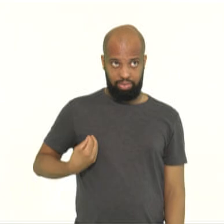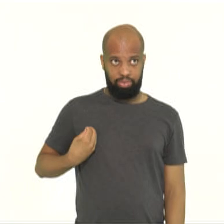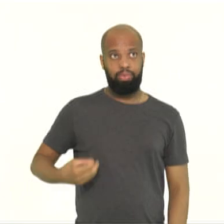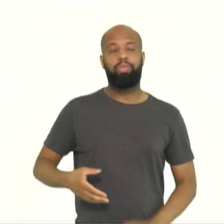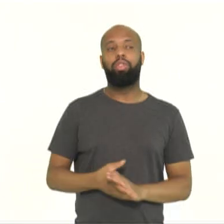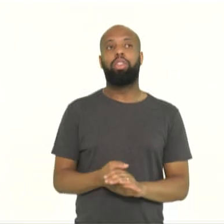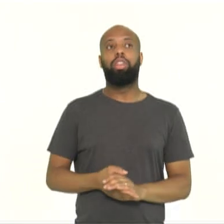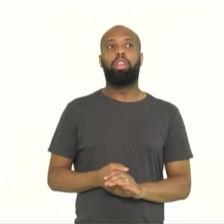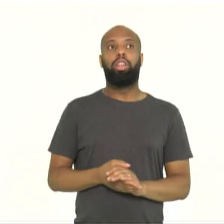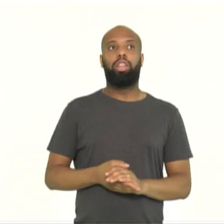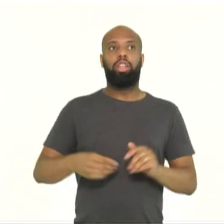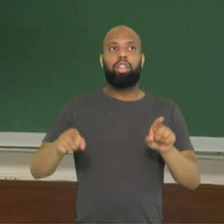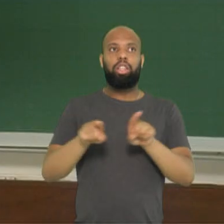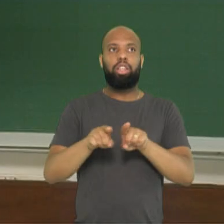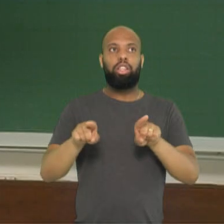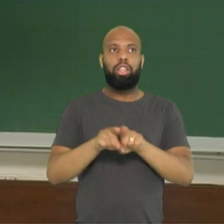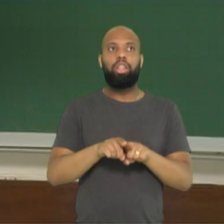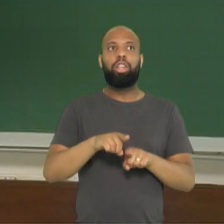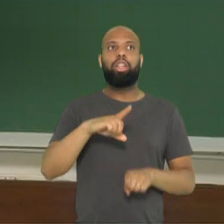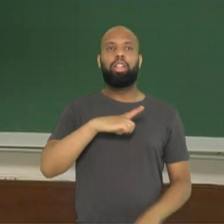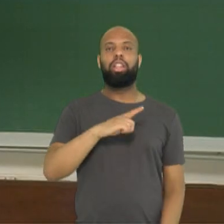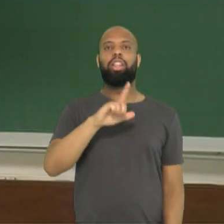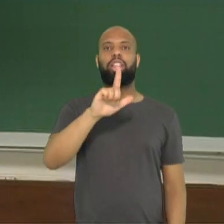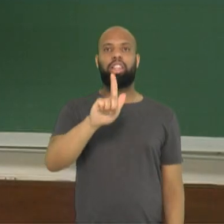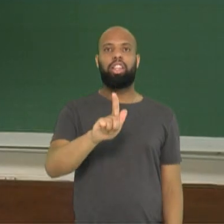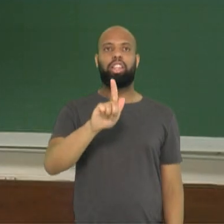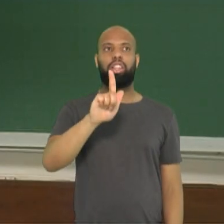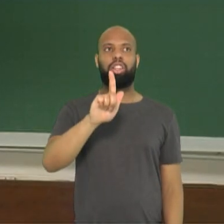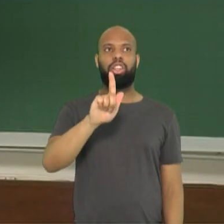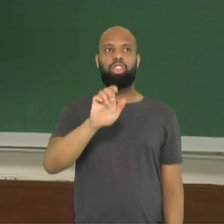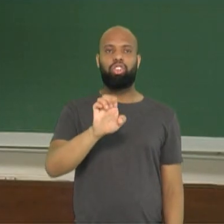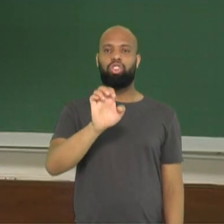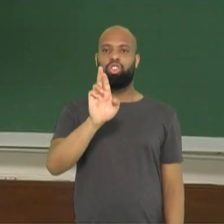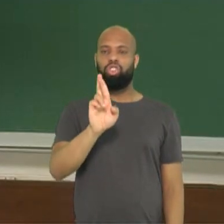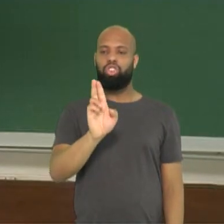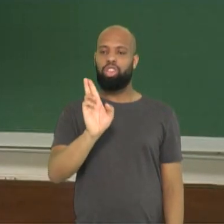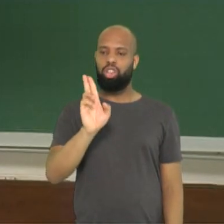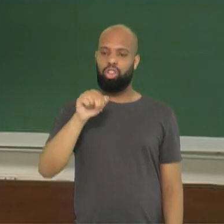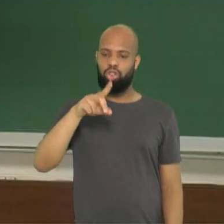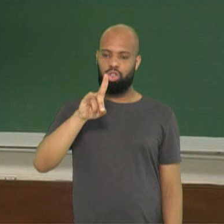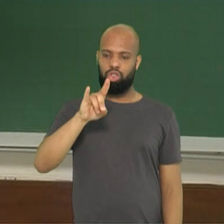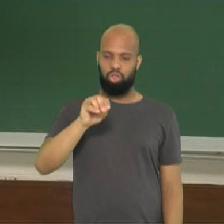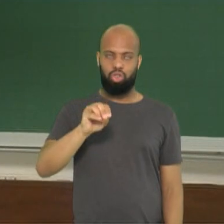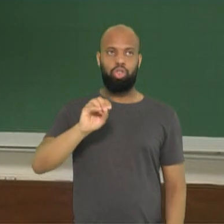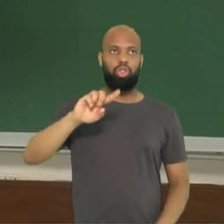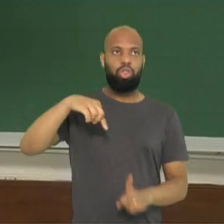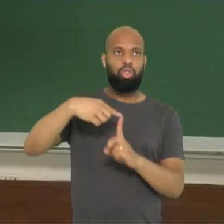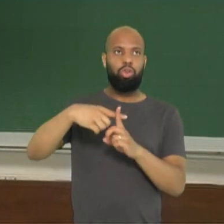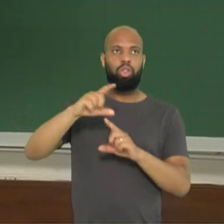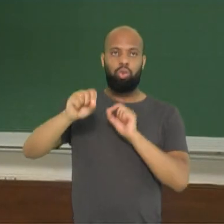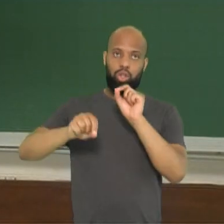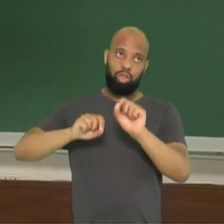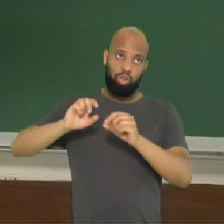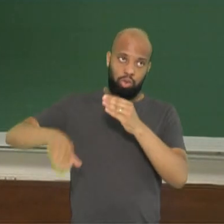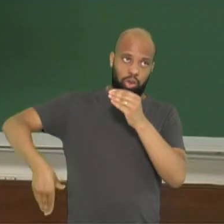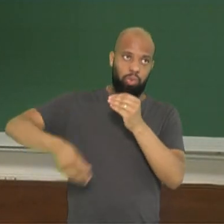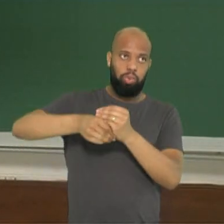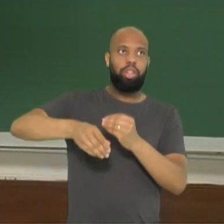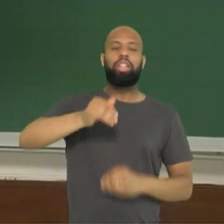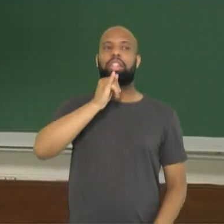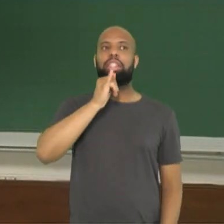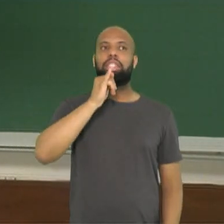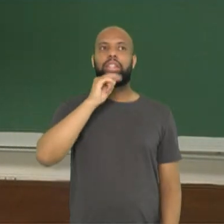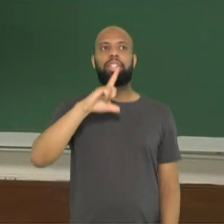conjugado no presente, no pretérito ou no futuro, mais o verbo no gerúndio e mais um complemento, como